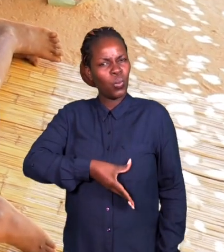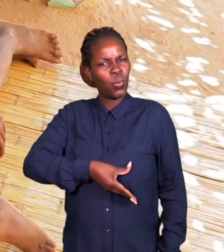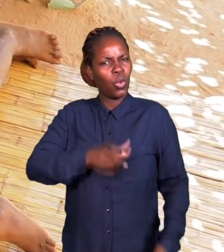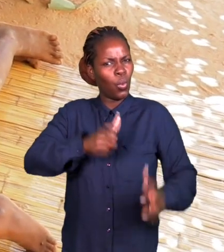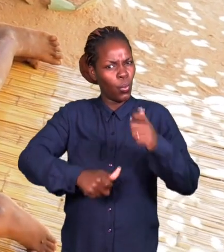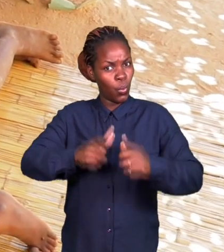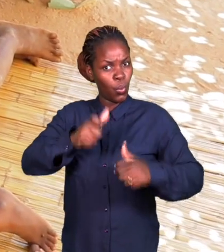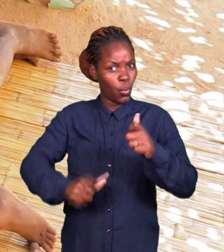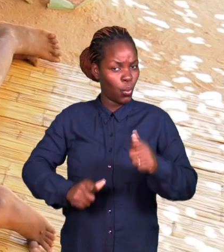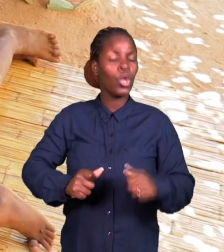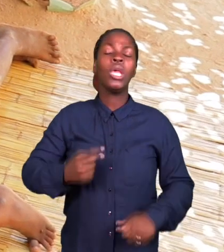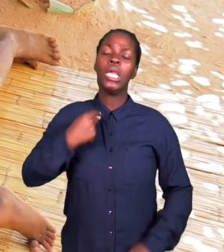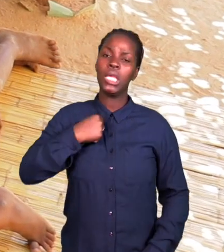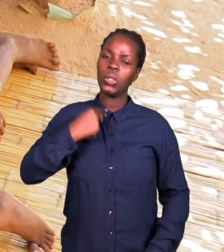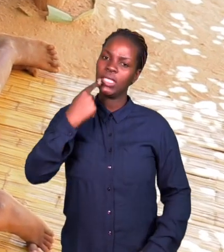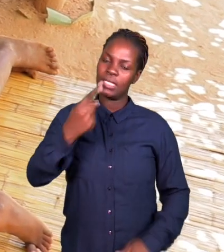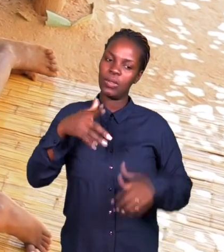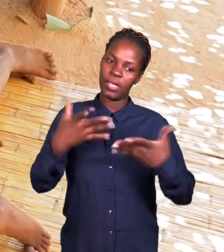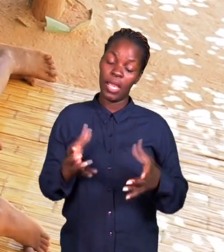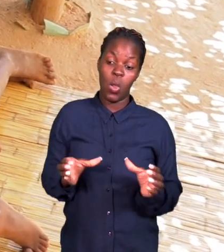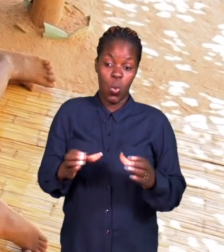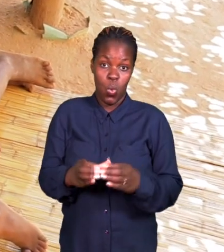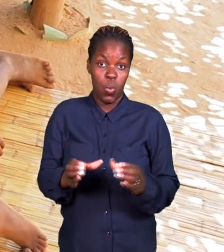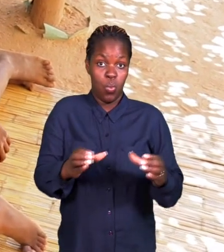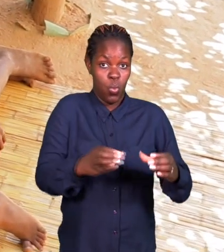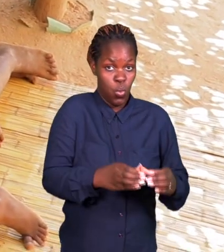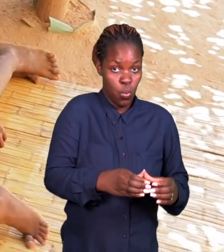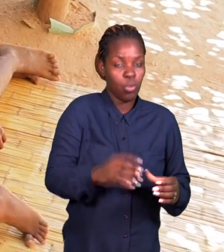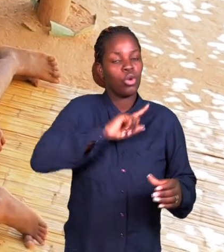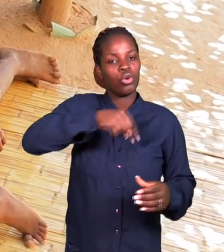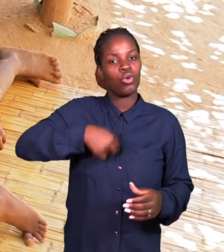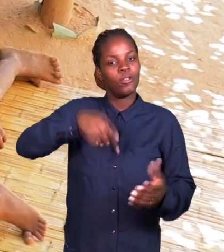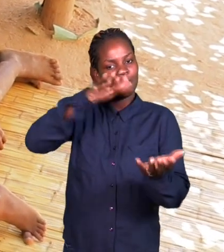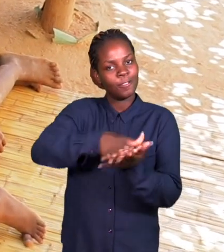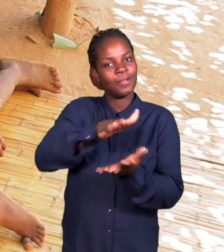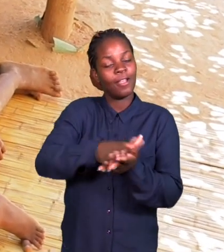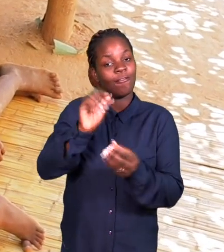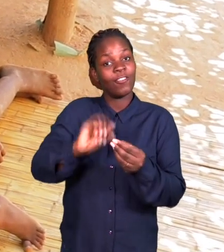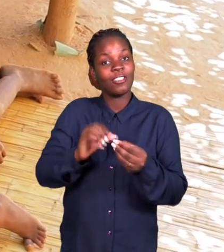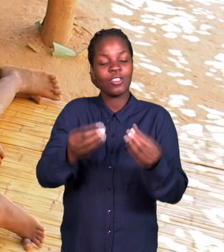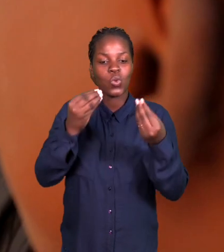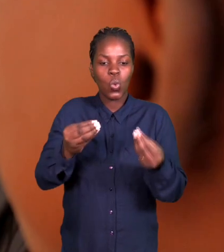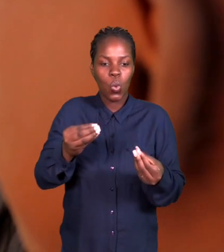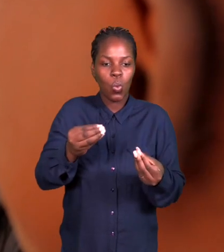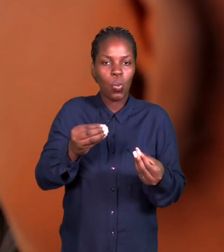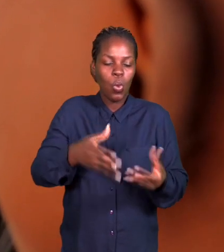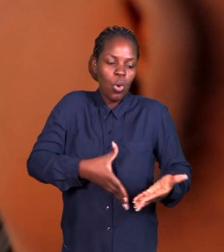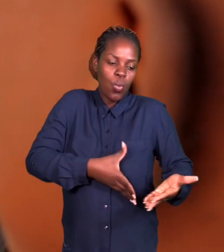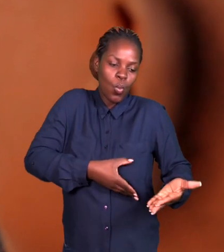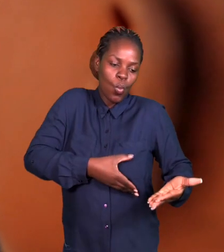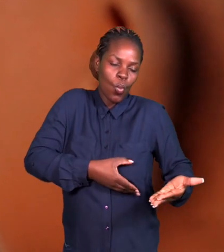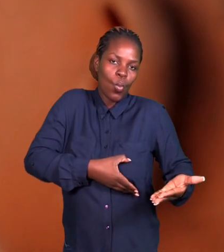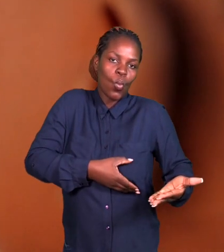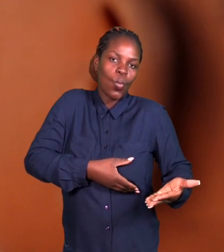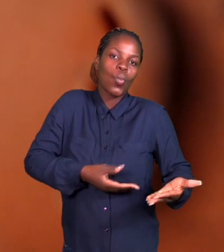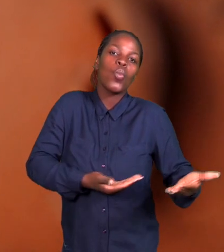materno, posso dizer que também tivemos nas sessões que os grupos têm para melhorar o ensinamento